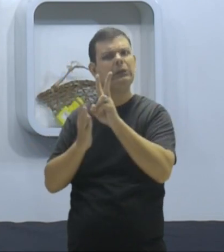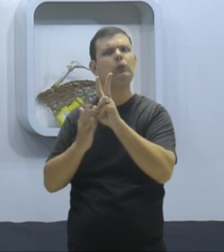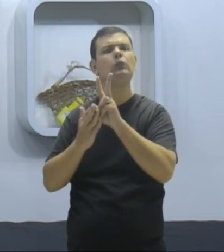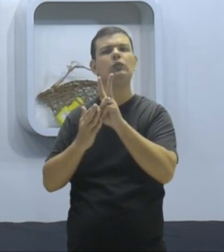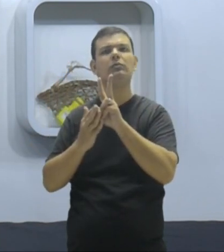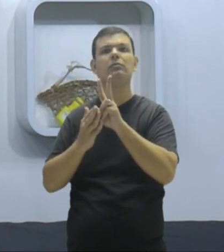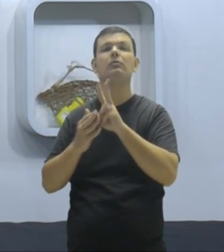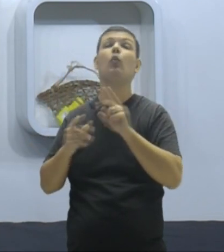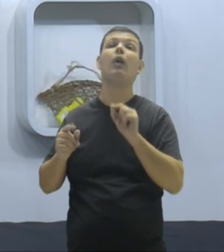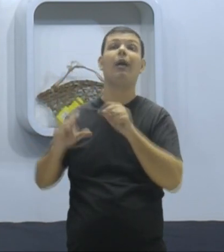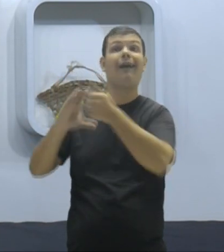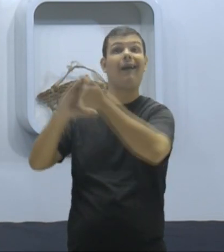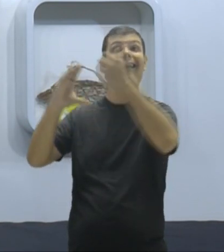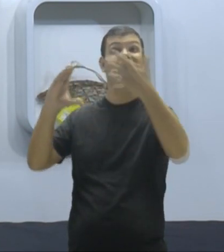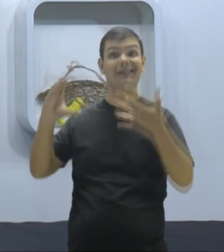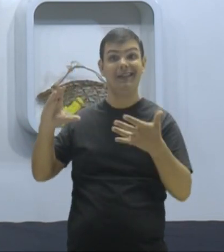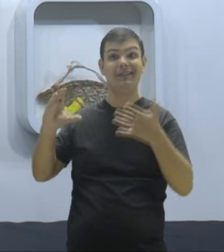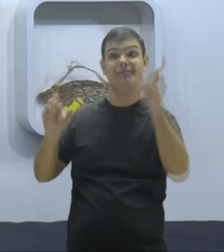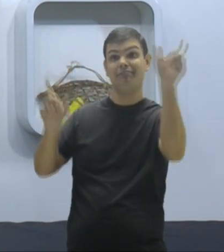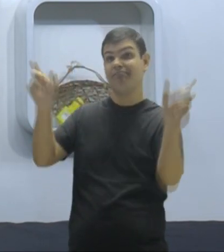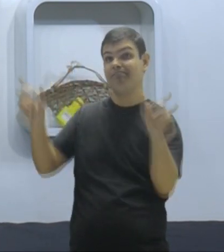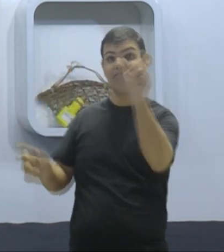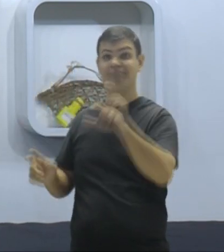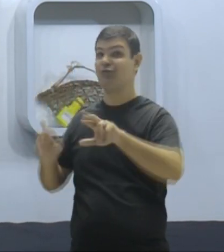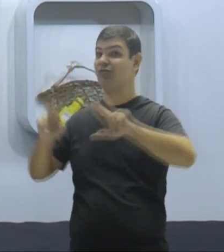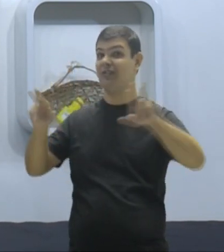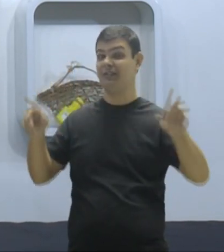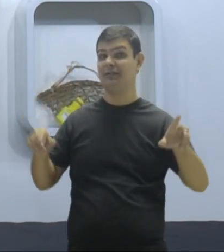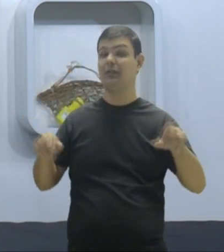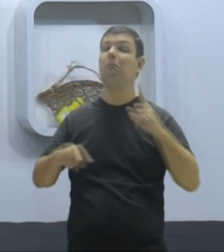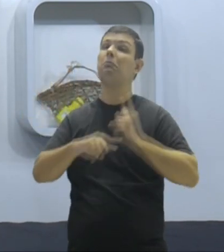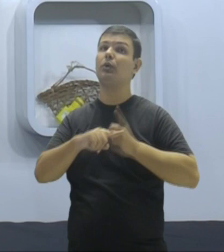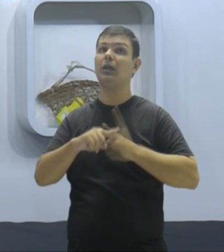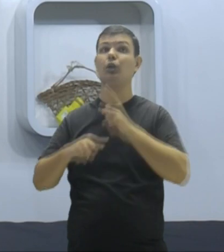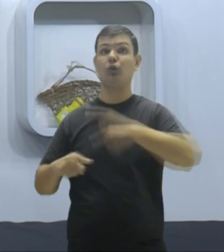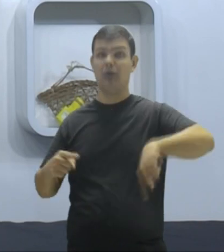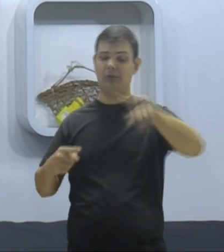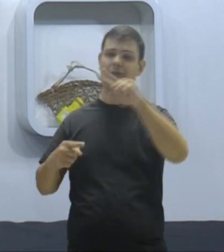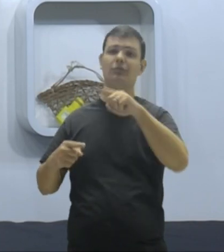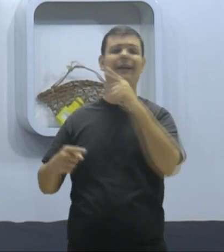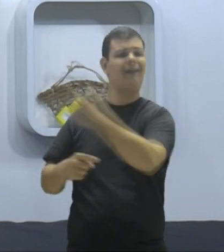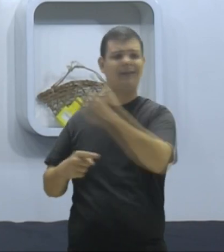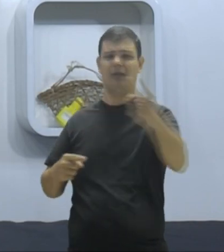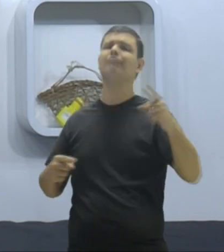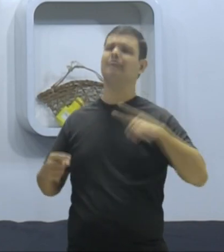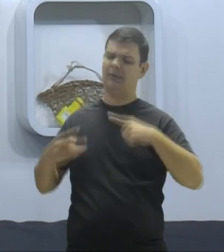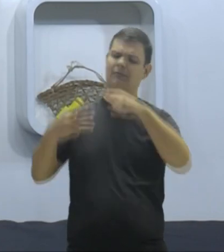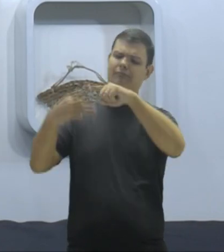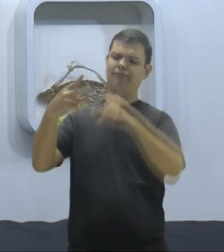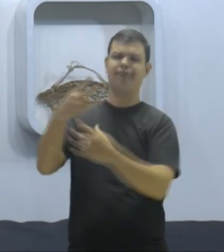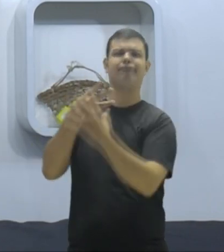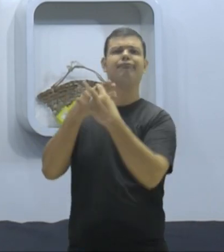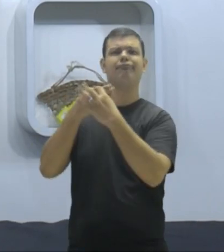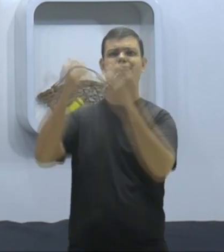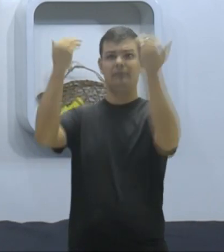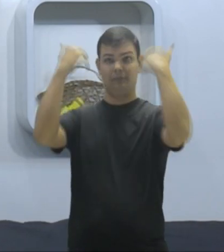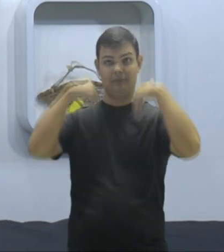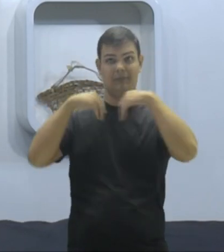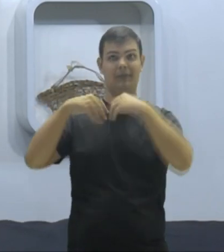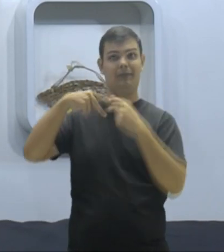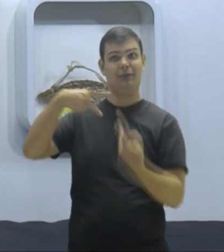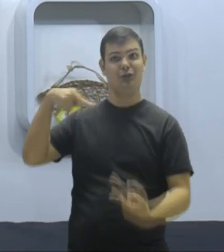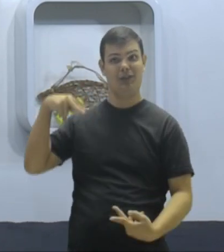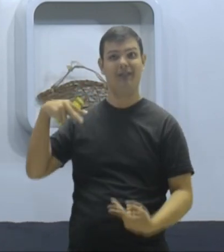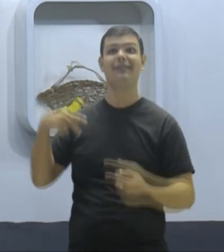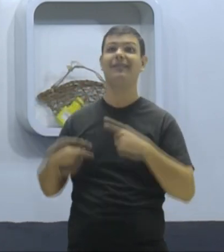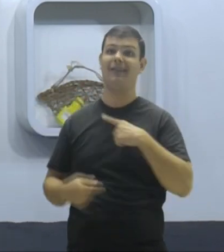aspectos diferentes, que nós basicamente somos formados por esse tripé, essa tríade, índio, africano e europeu. Isso